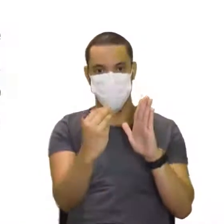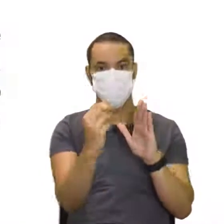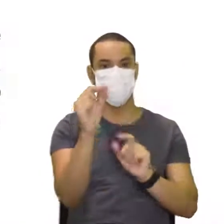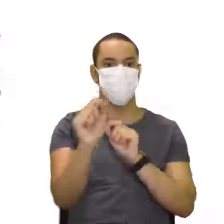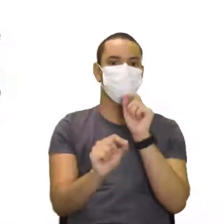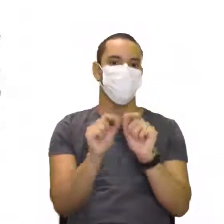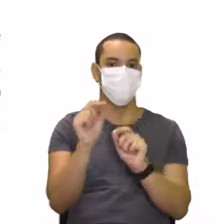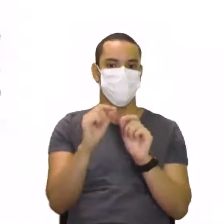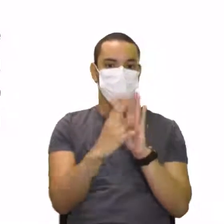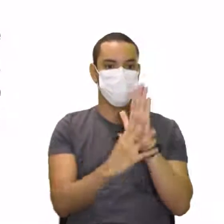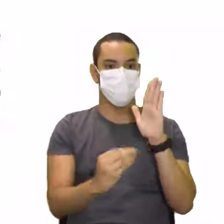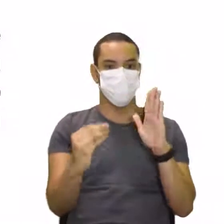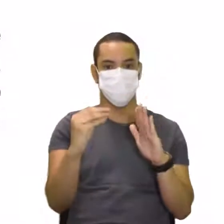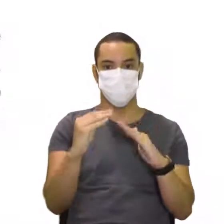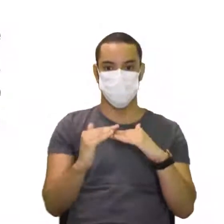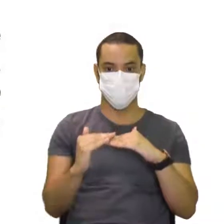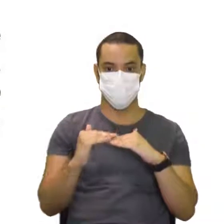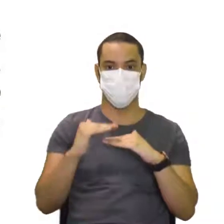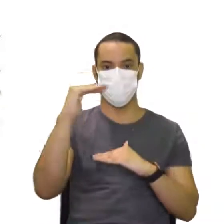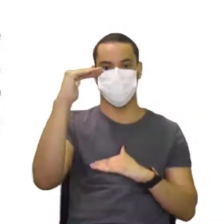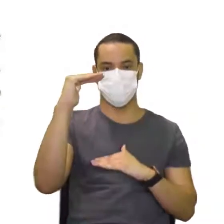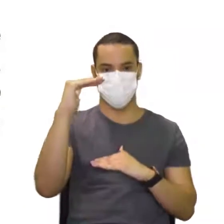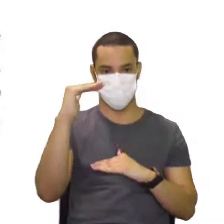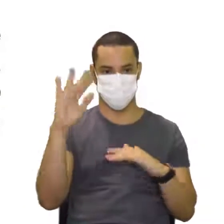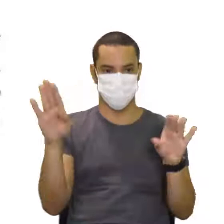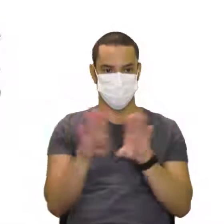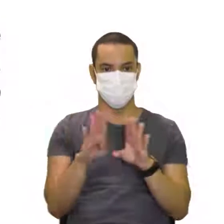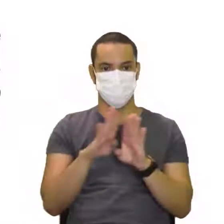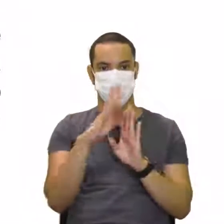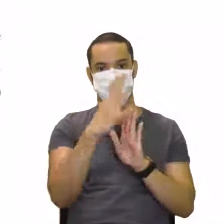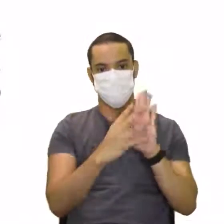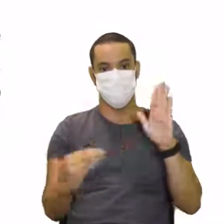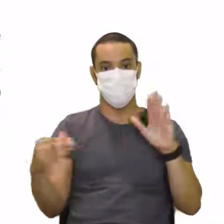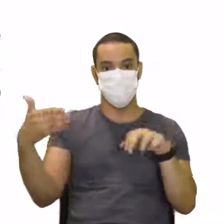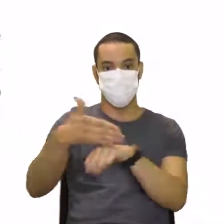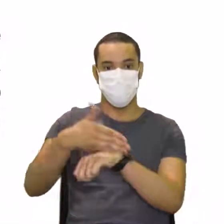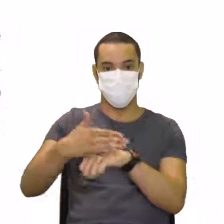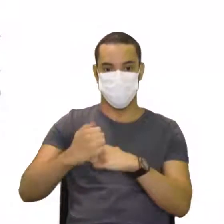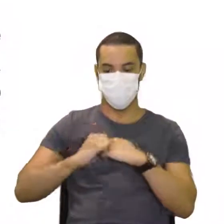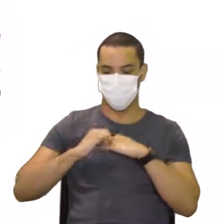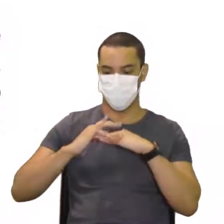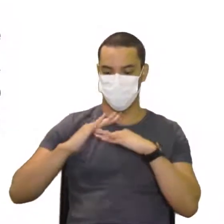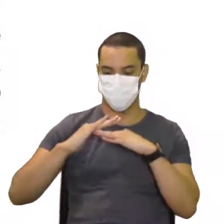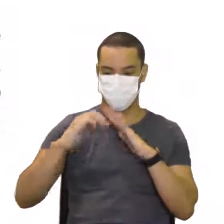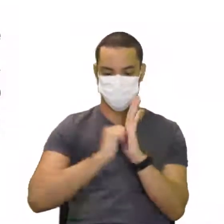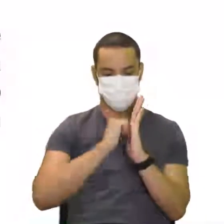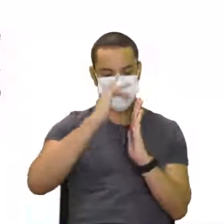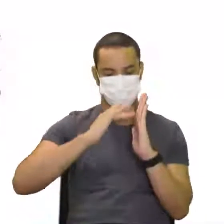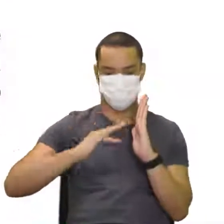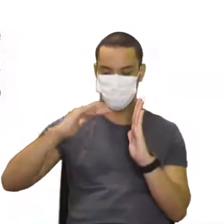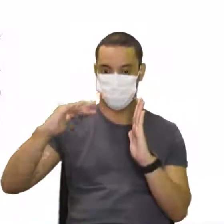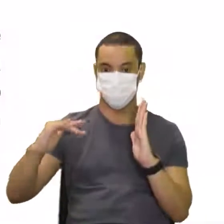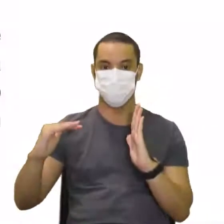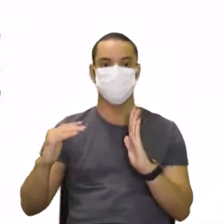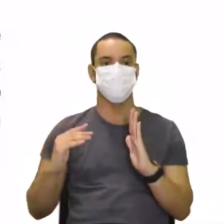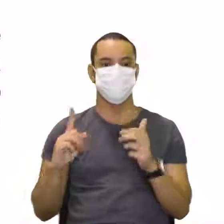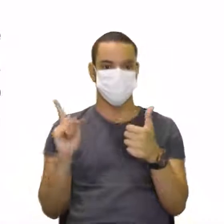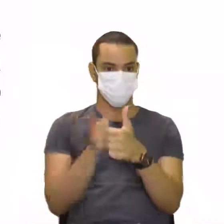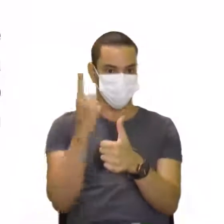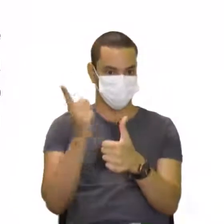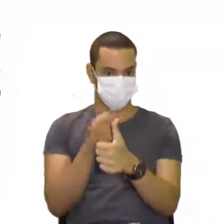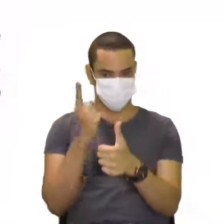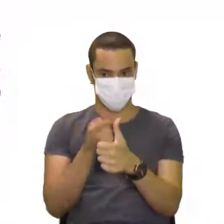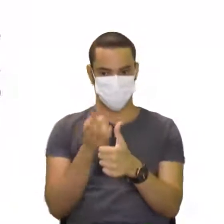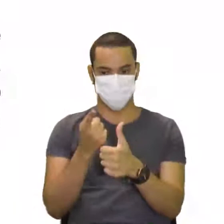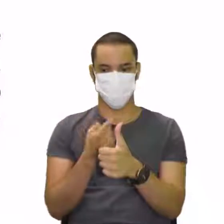a modulação em amplitude e a modulação em frequência, certo? No primeiro caso,